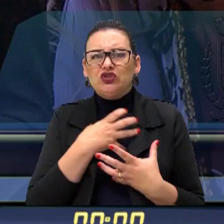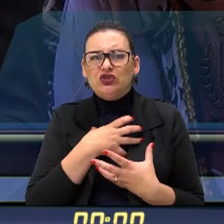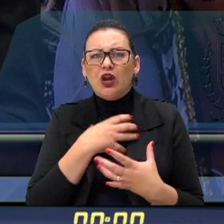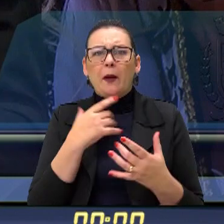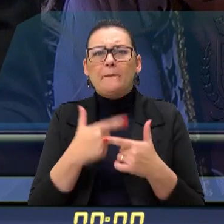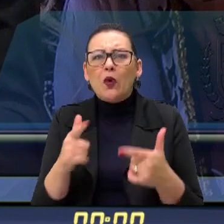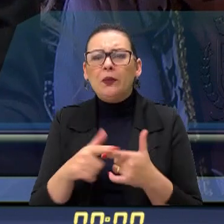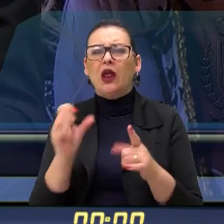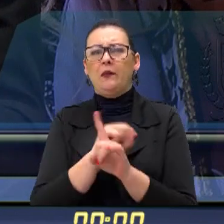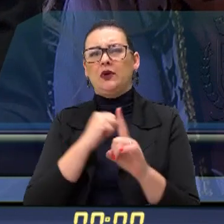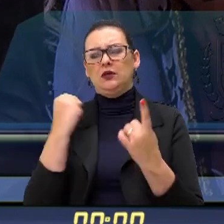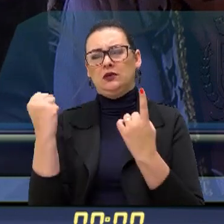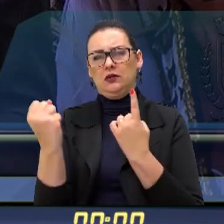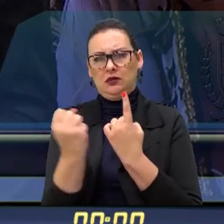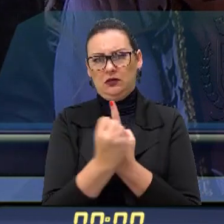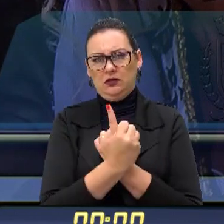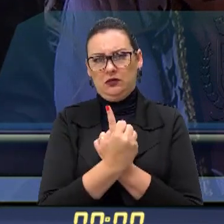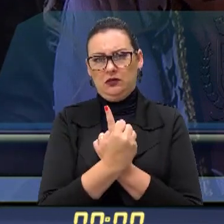de